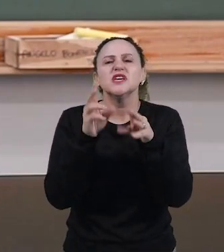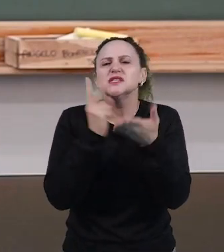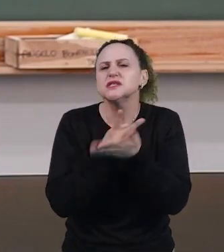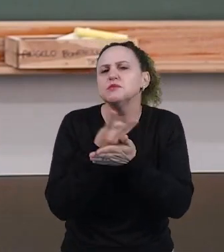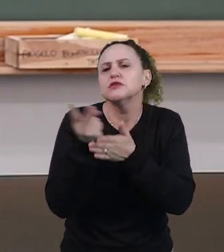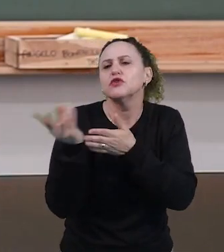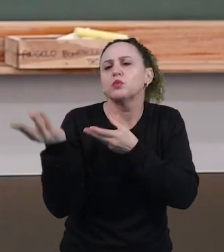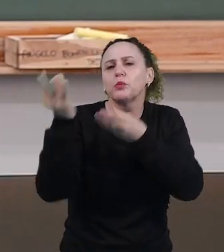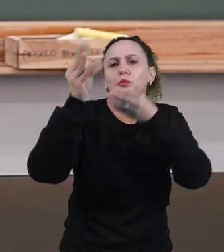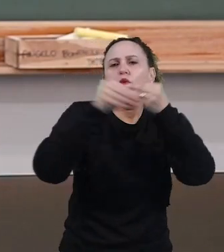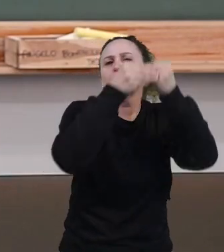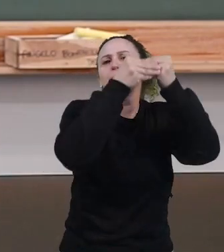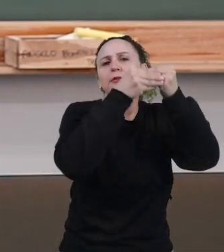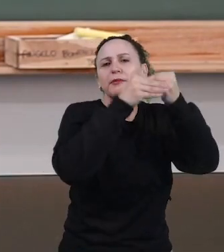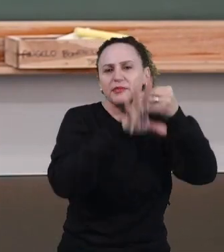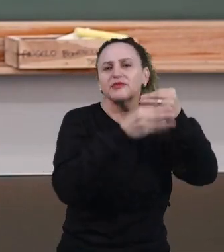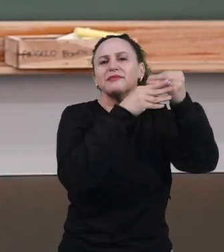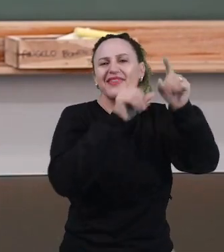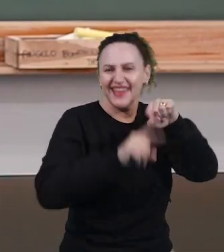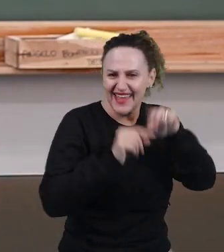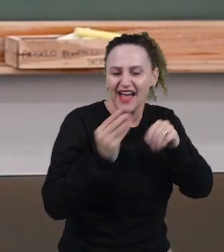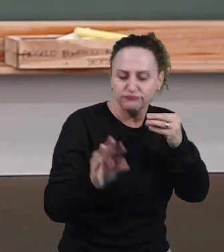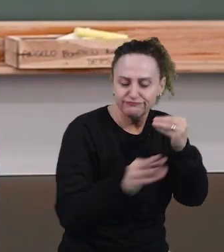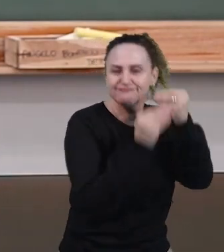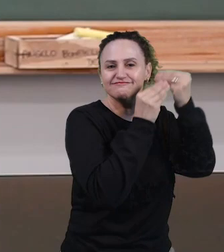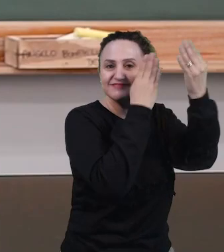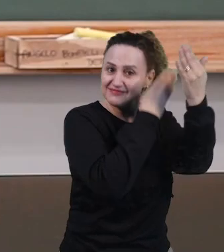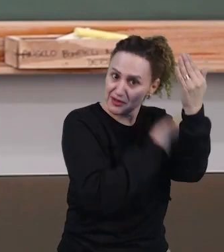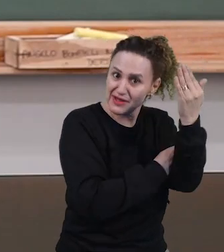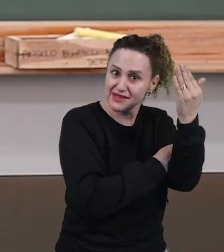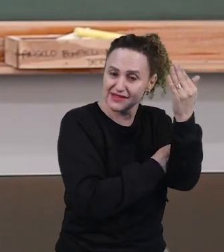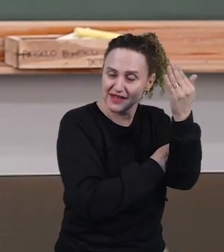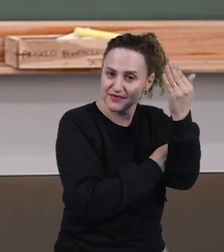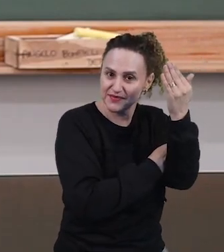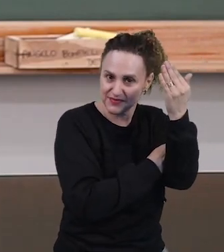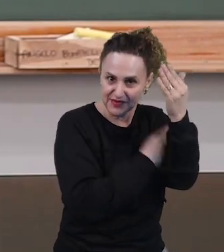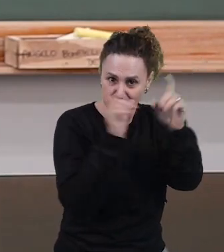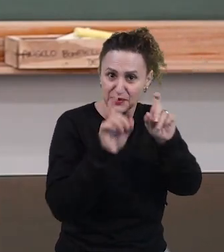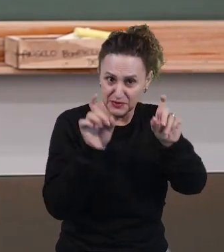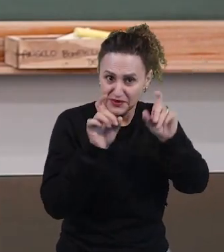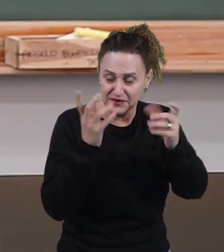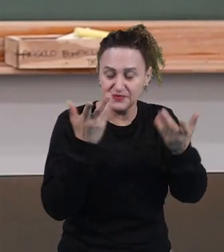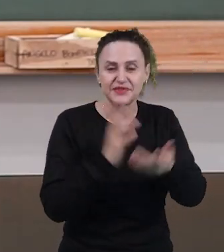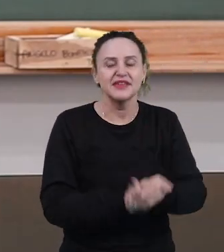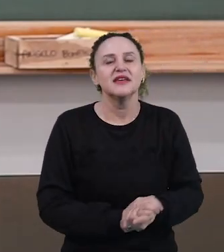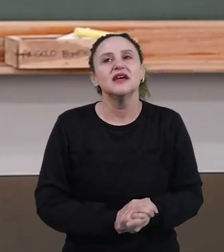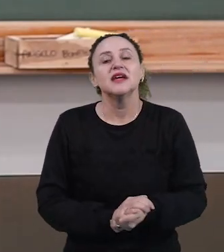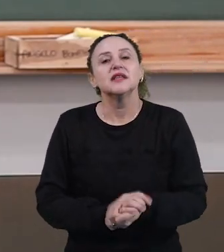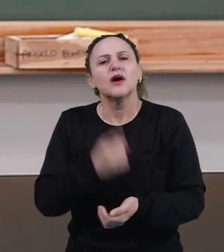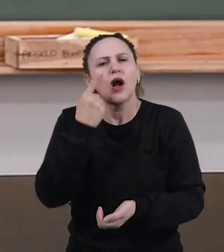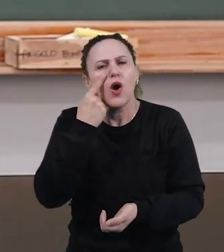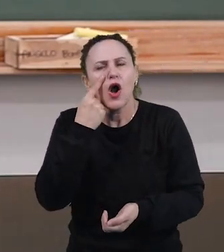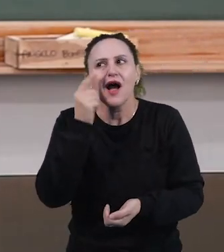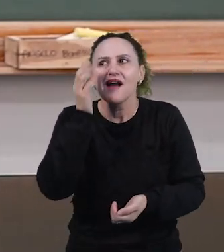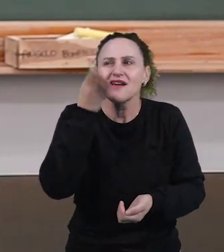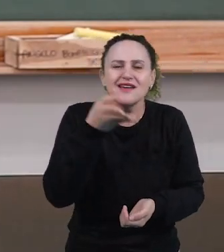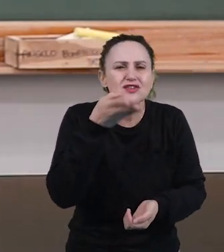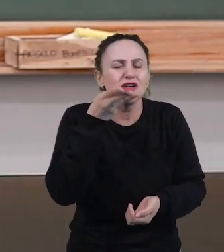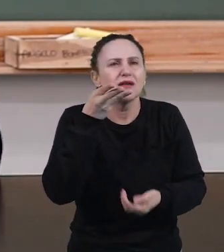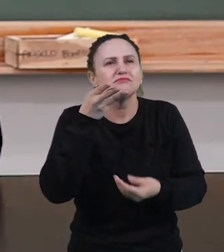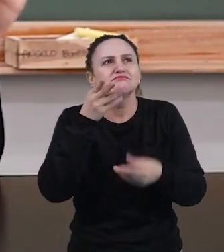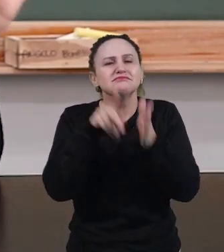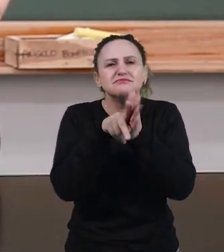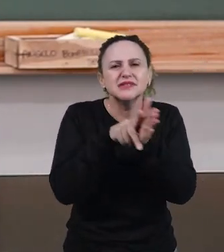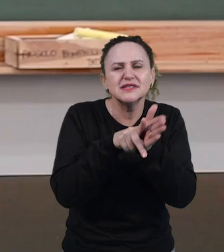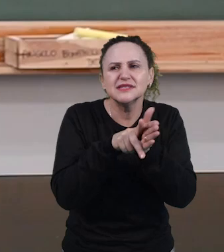mais complexos, né, gente? No início eu coloquei só um resuminho do Piaget, depois eu já achei lá a pesquisa dele do pardal albino, depois